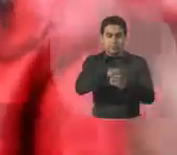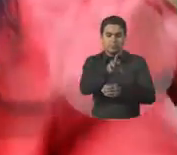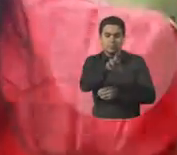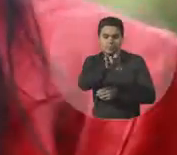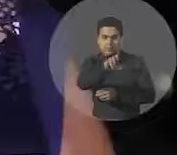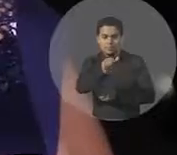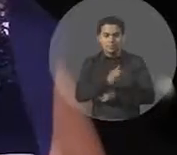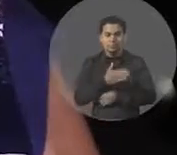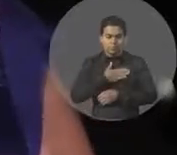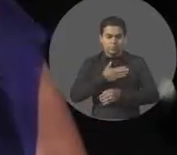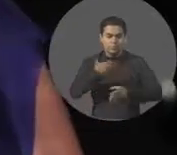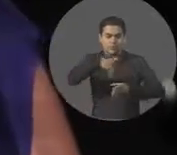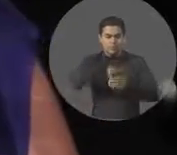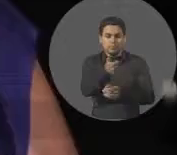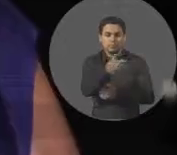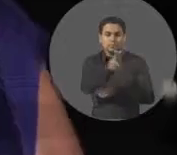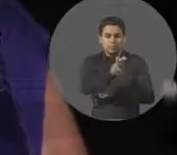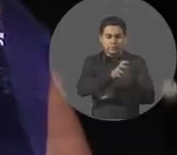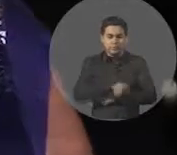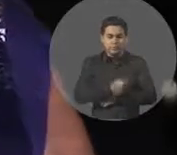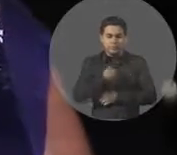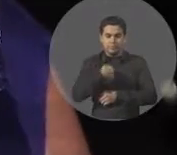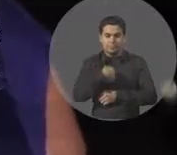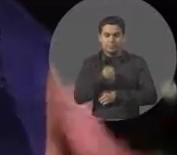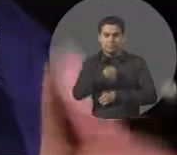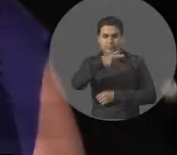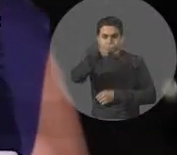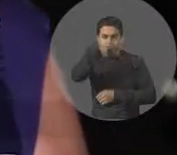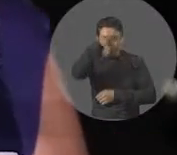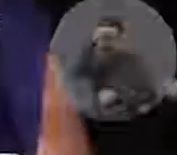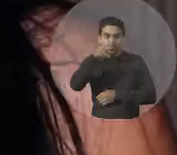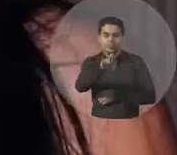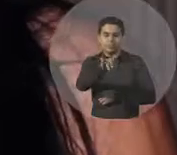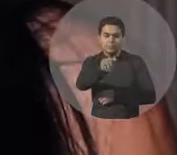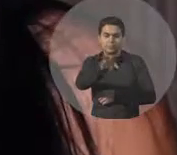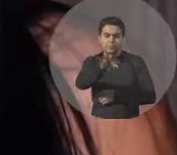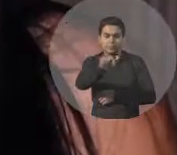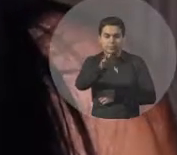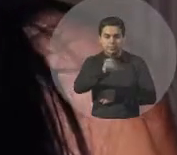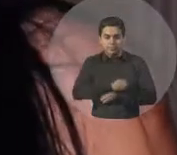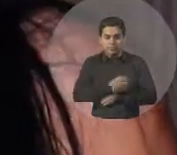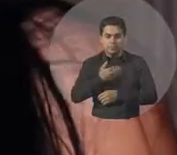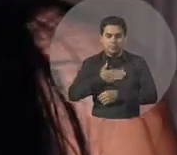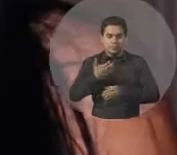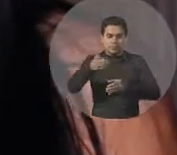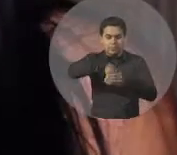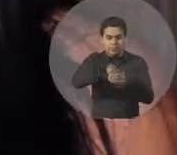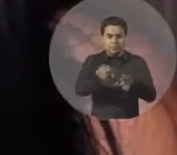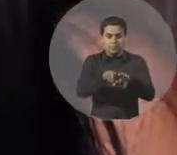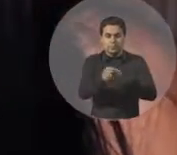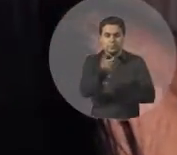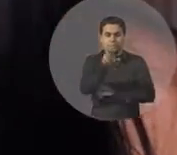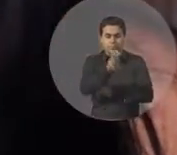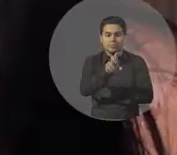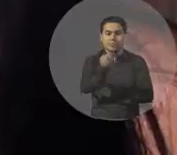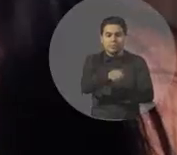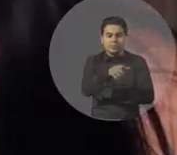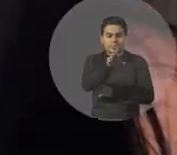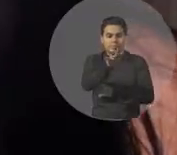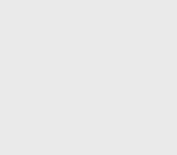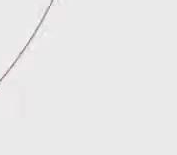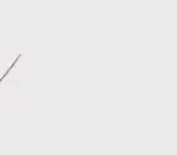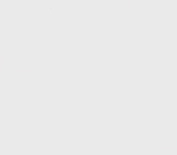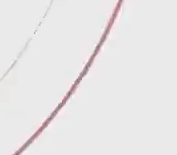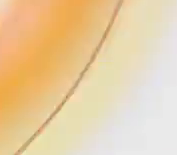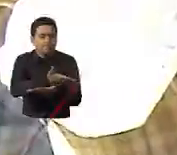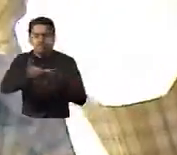Renato Câmara. Meu voto é de coragem. Meu voto é 15 e eu sou o Renato Câmara. Meu voto é de coragem. Meu voto é 15. Meu voto é do Renato